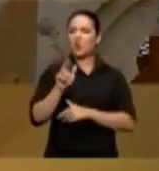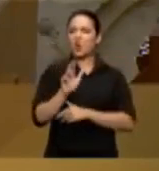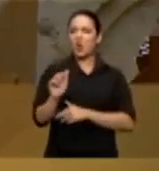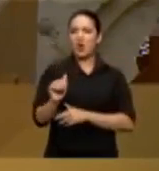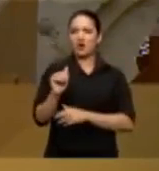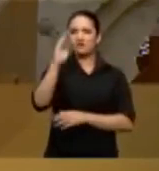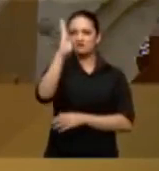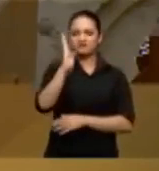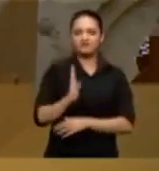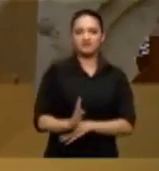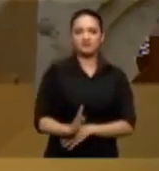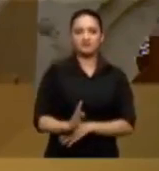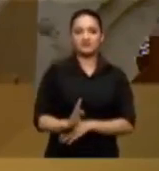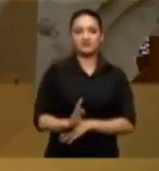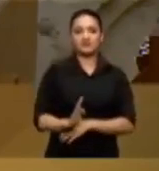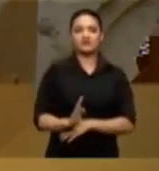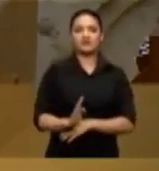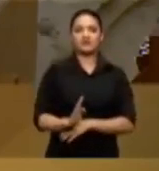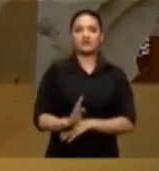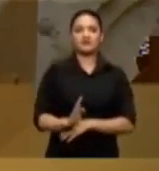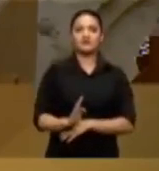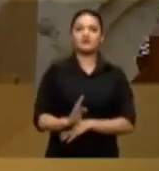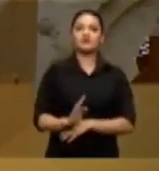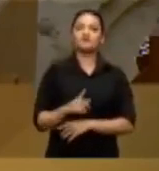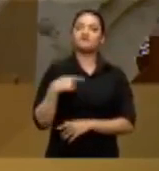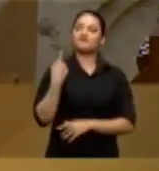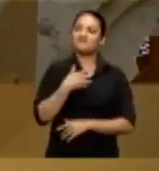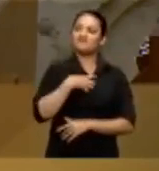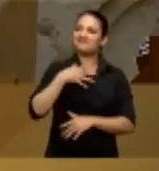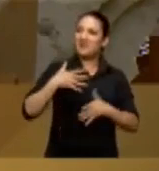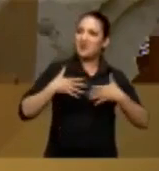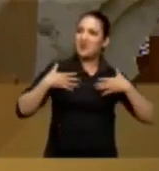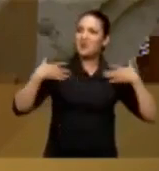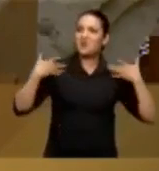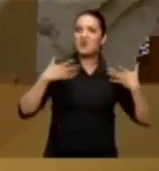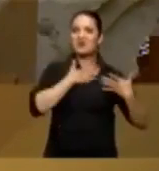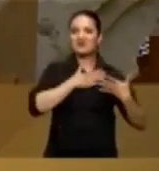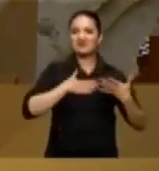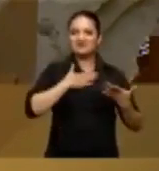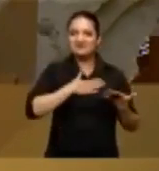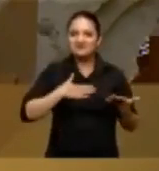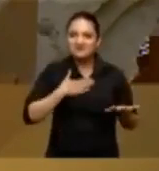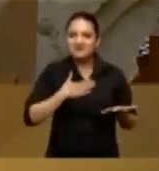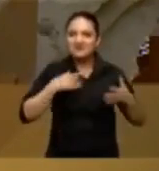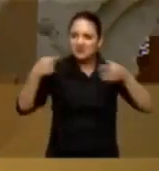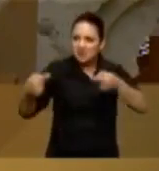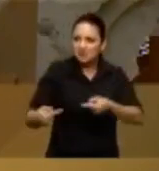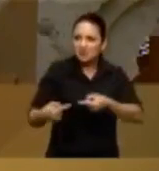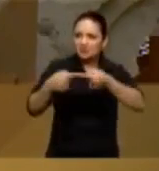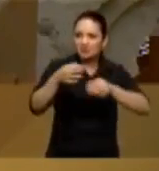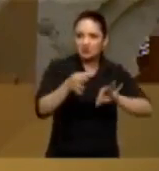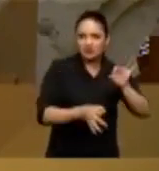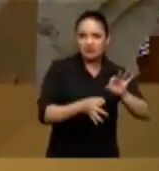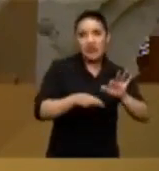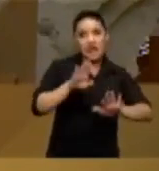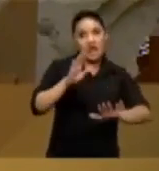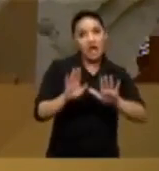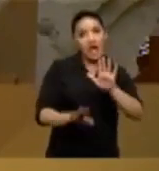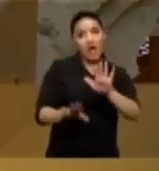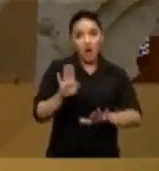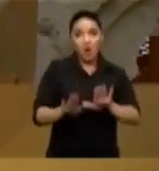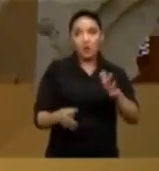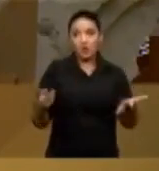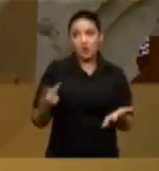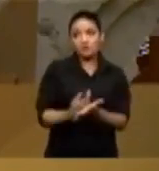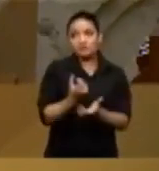Nossas convergências jurídicas nos enchem de orgulho e alegria. Nossas divergências, poucas, é verdade,